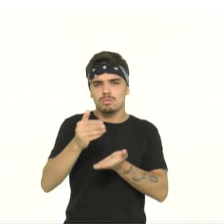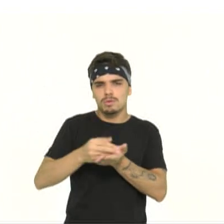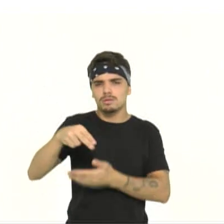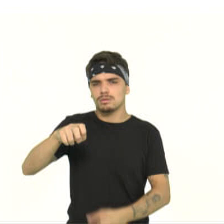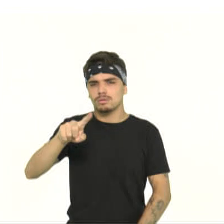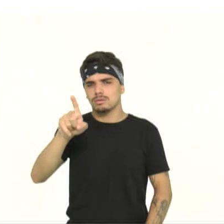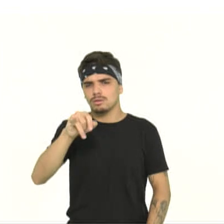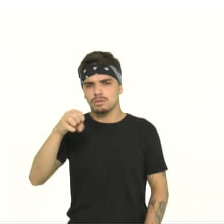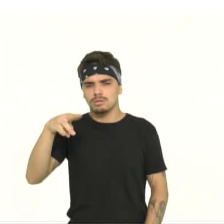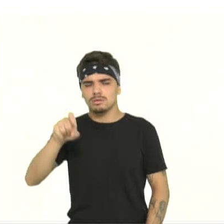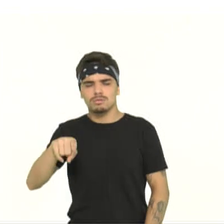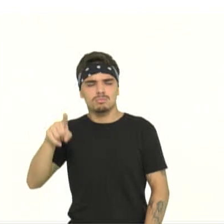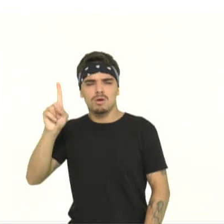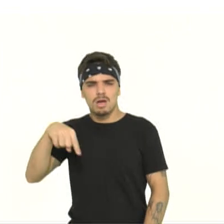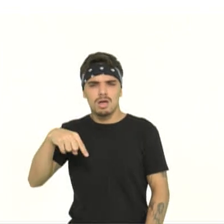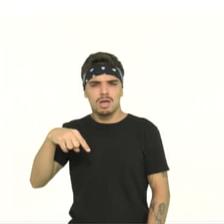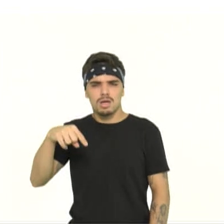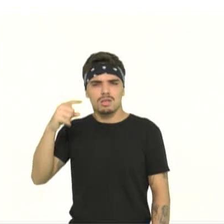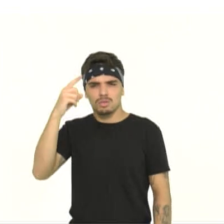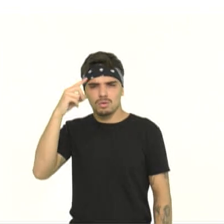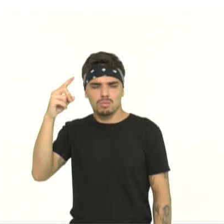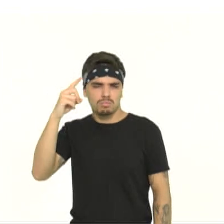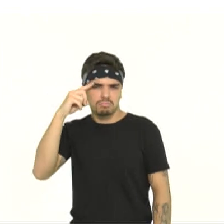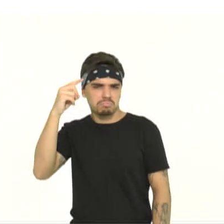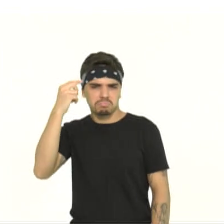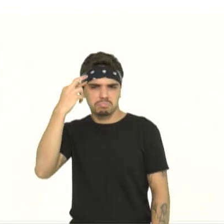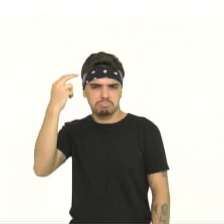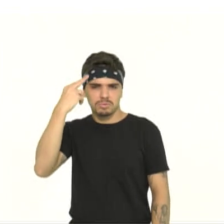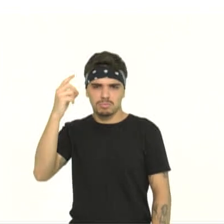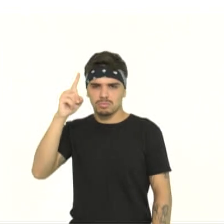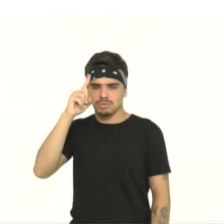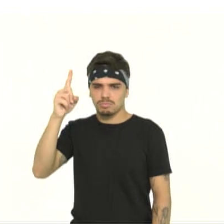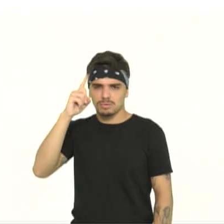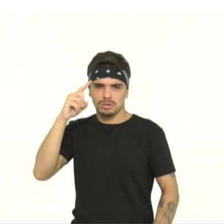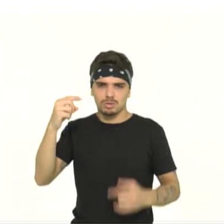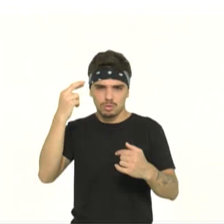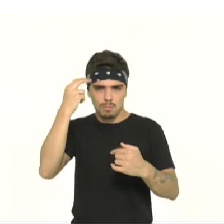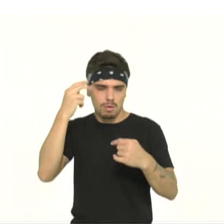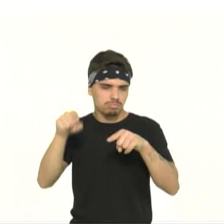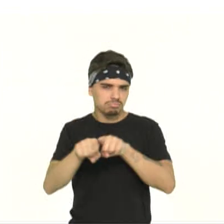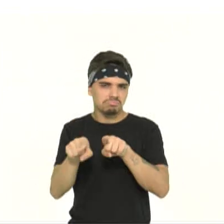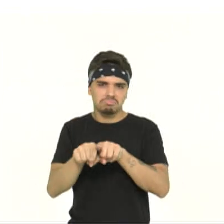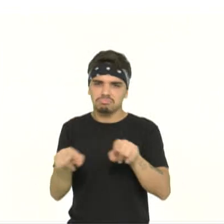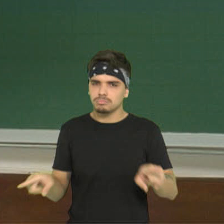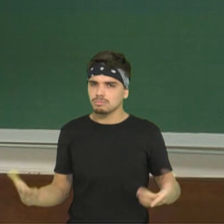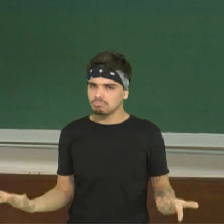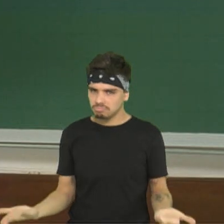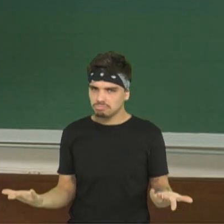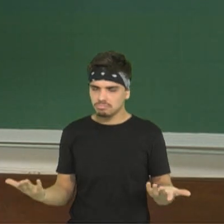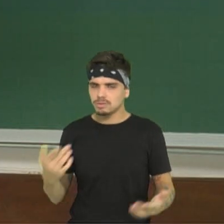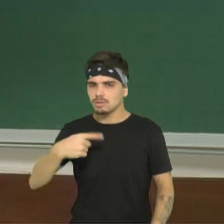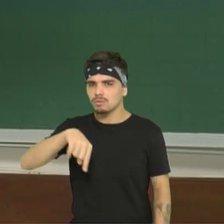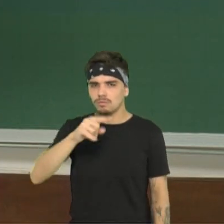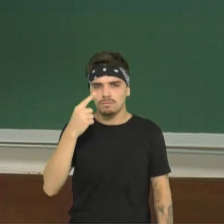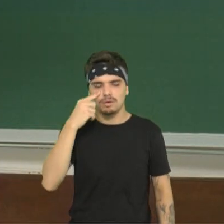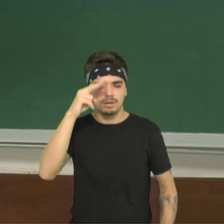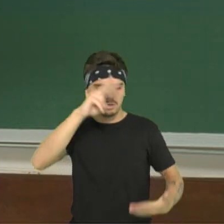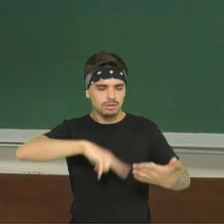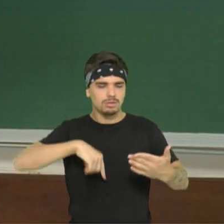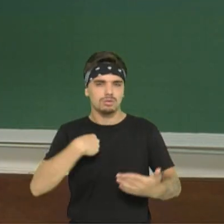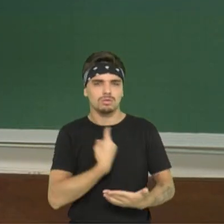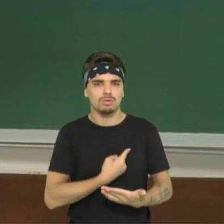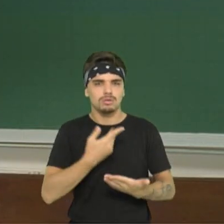do cotidiano, ou seja, como trivial e absolutamente normal. Vejam aí, a partir do que a